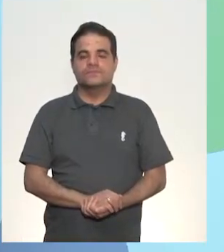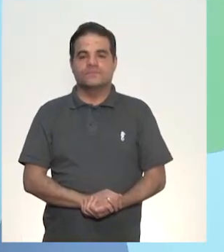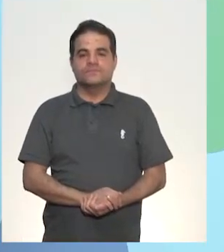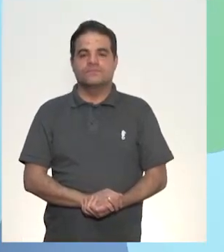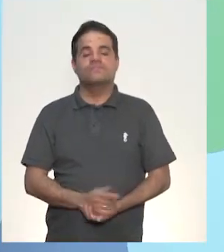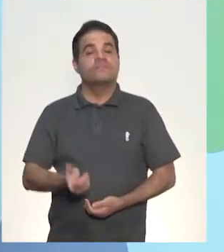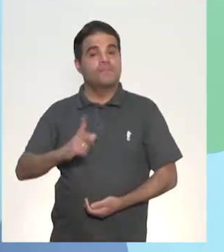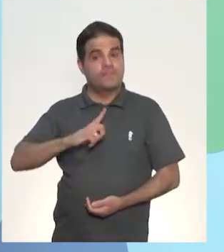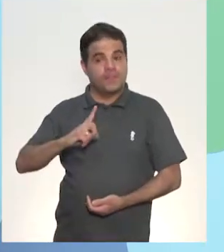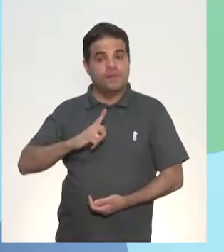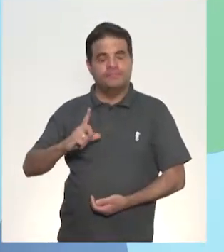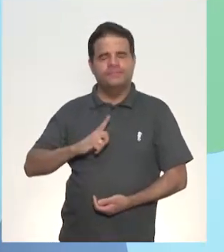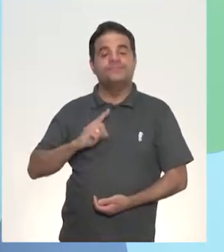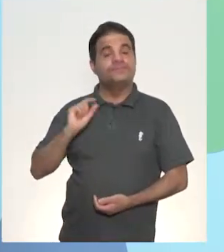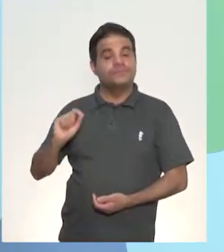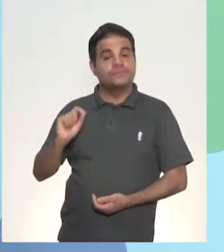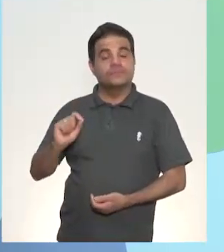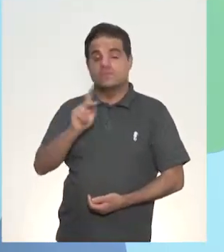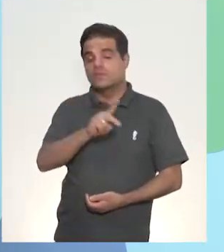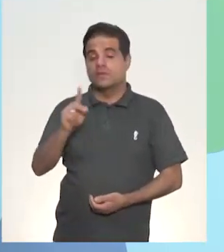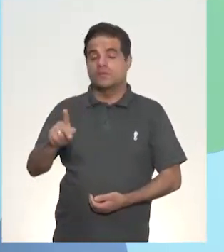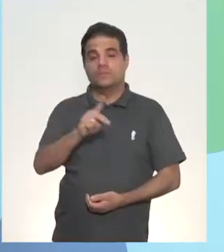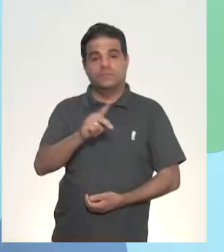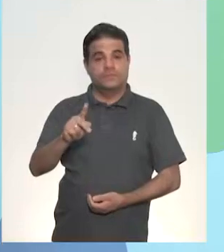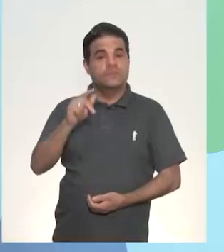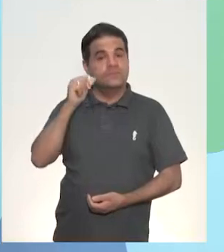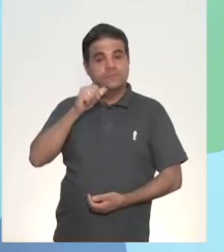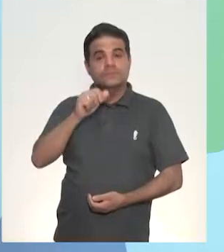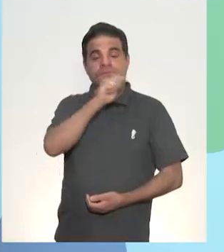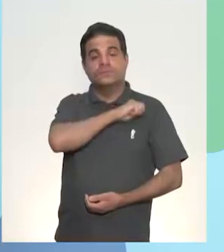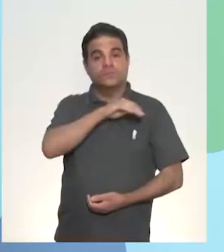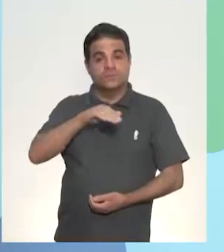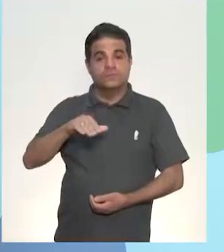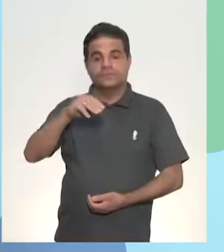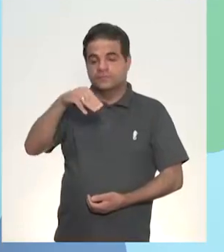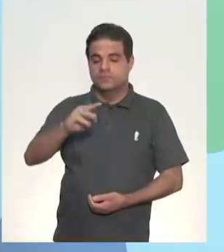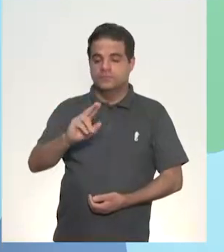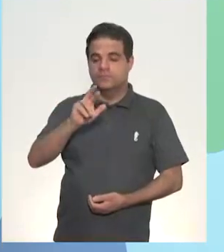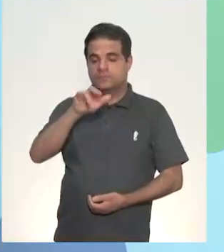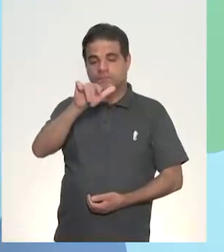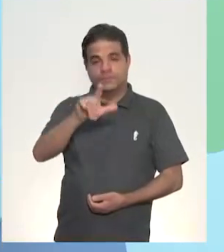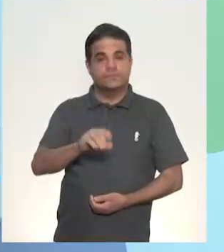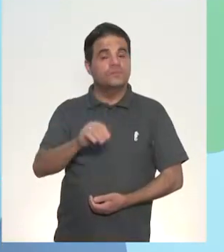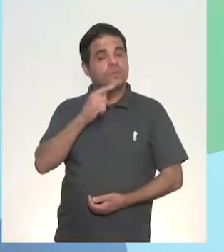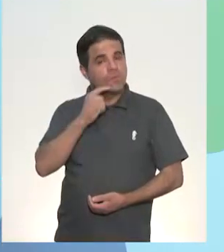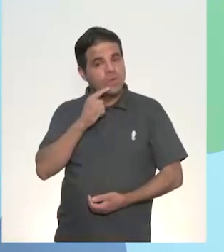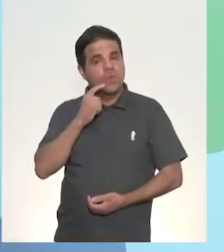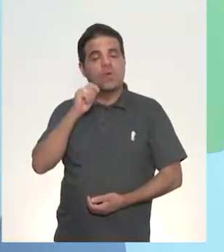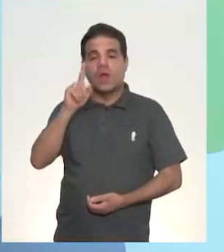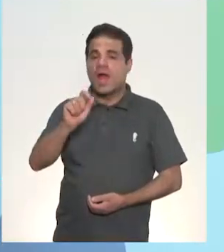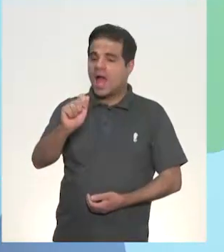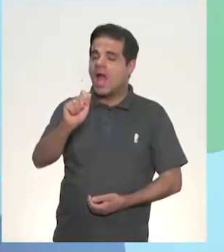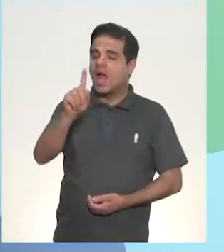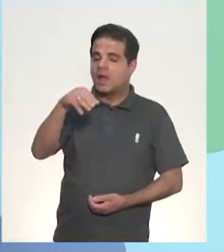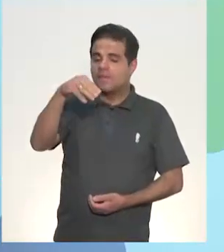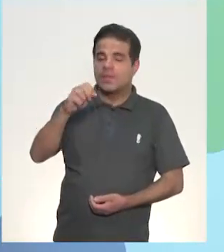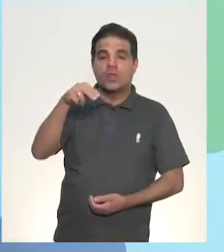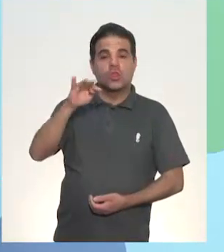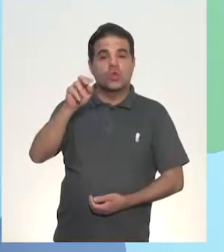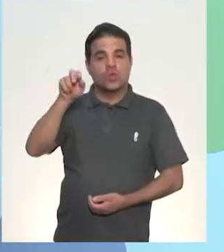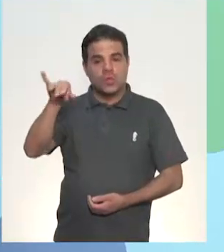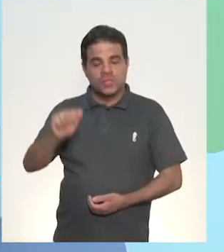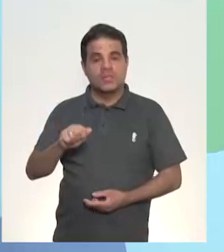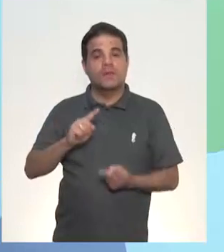Então, aqui temos a professora o aluno Murilo, a professora Bruna, que falou que a A é uma metonímia e a B